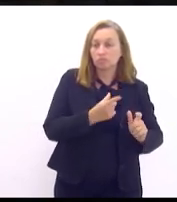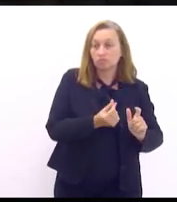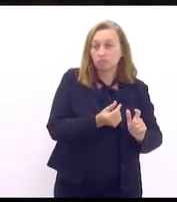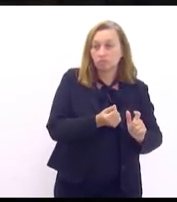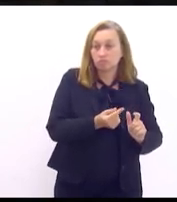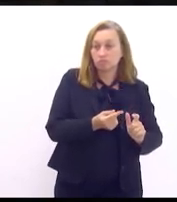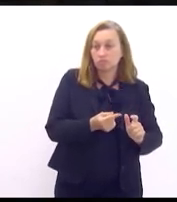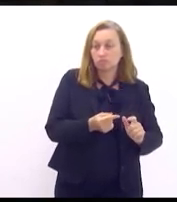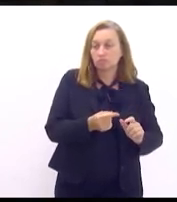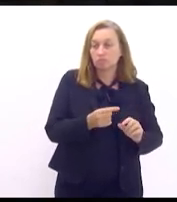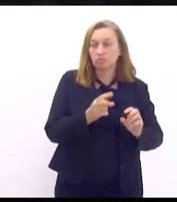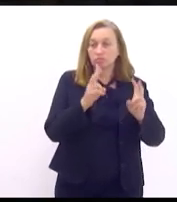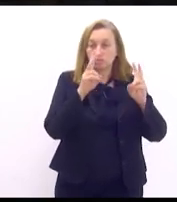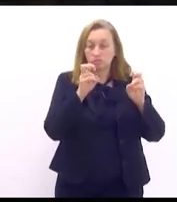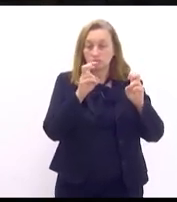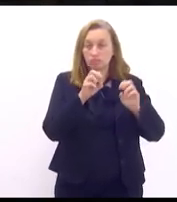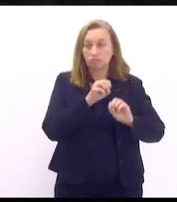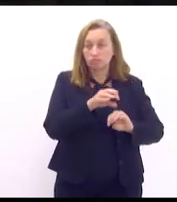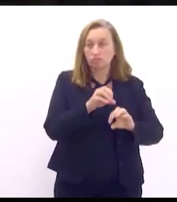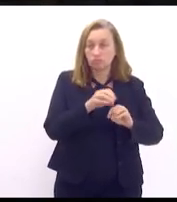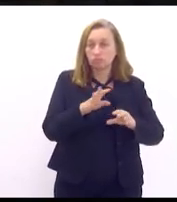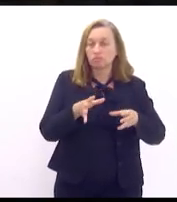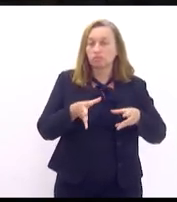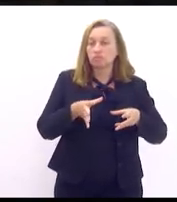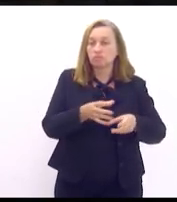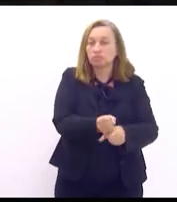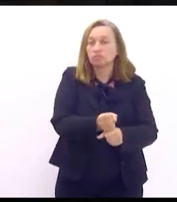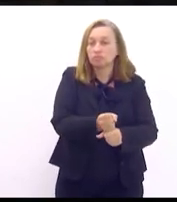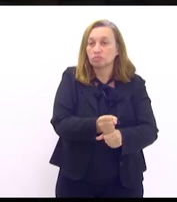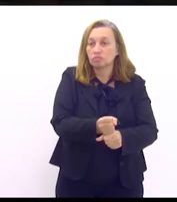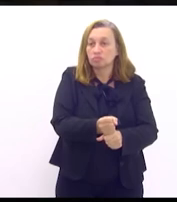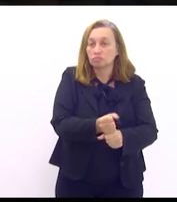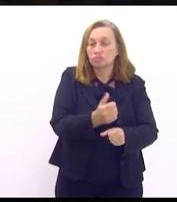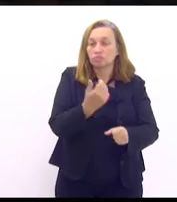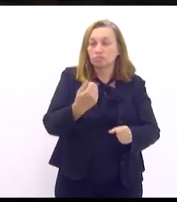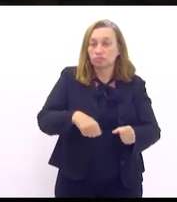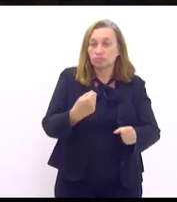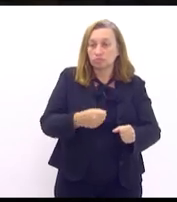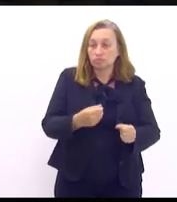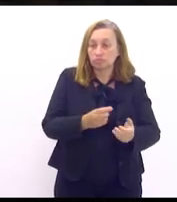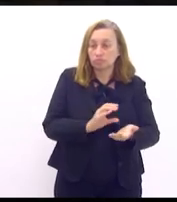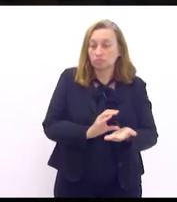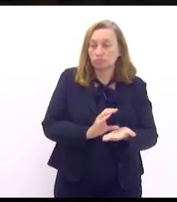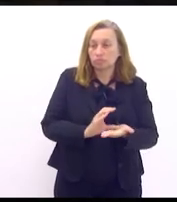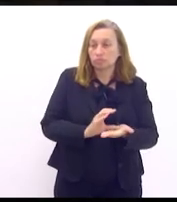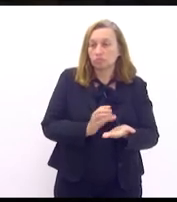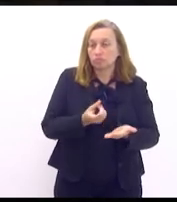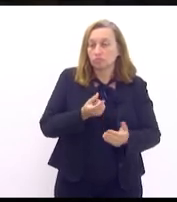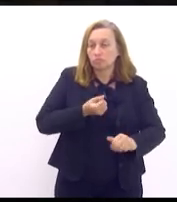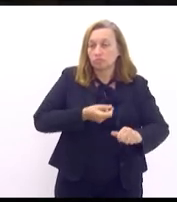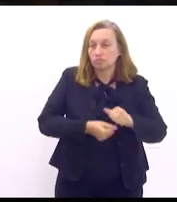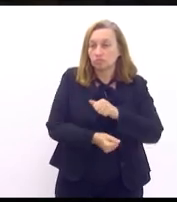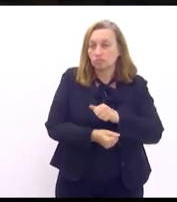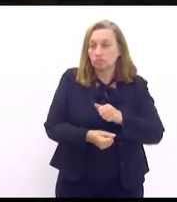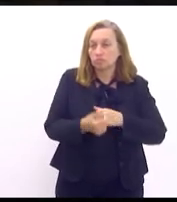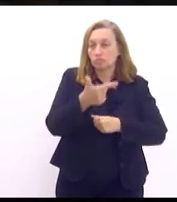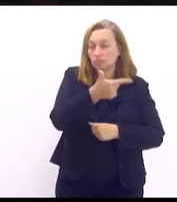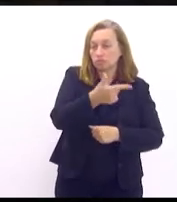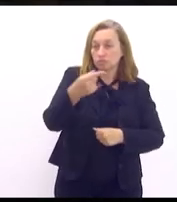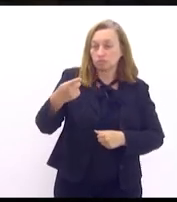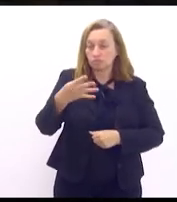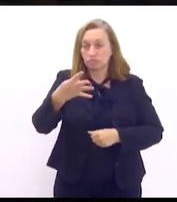educação no orçamento, se você somar tudo isso, o que deveria ser um investimento em 2024 é menor do que foi feito em